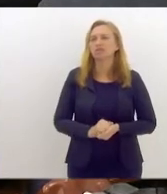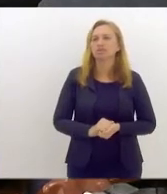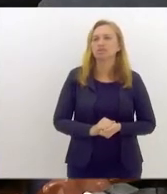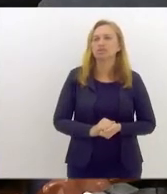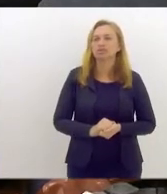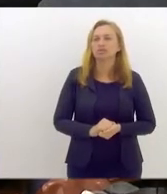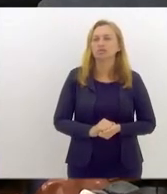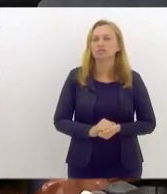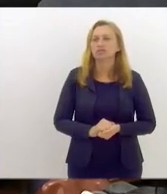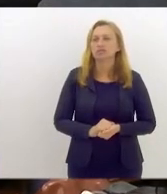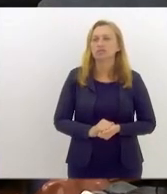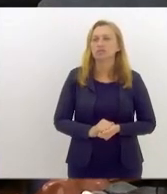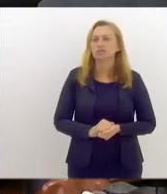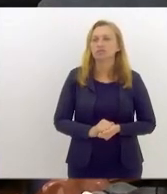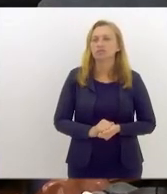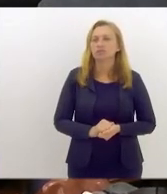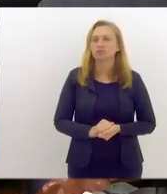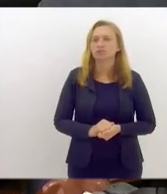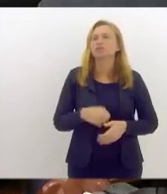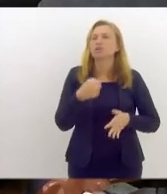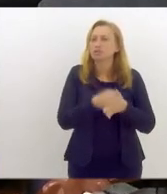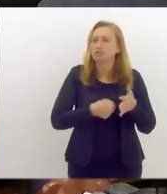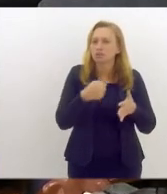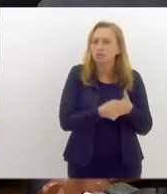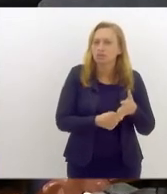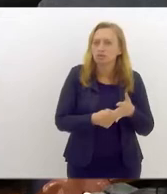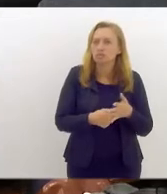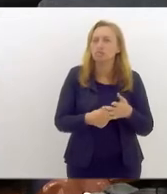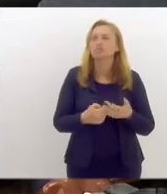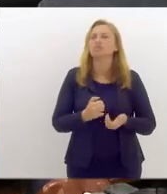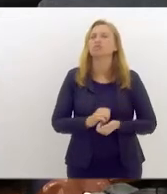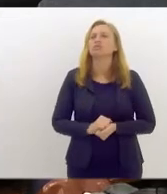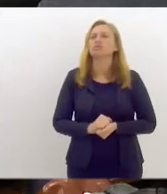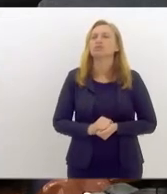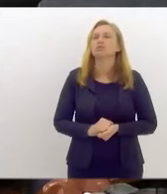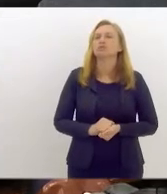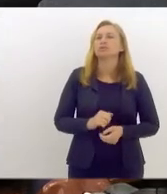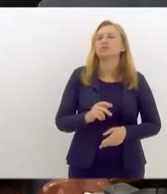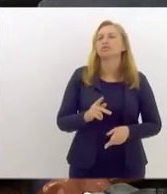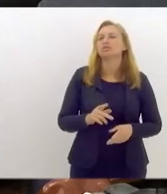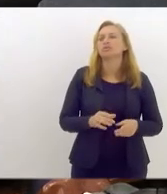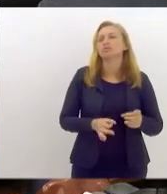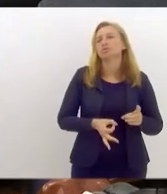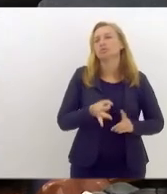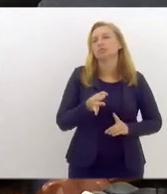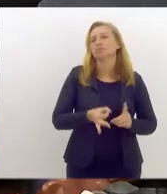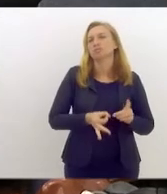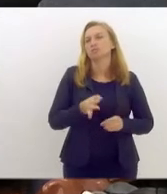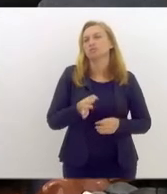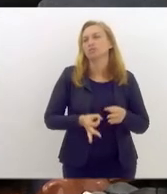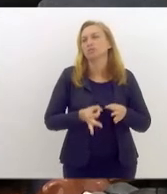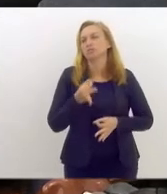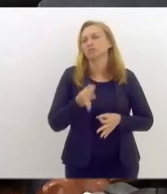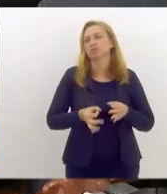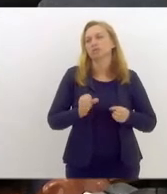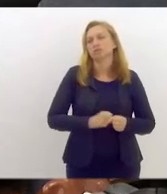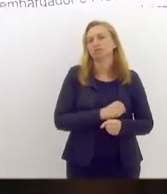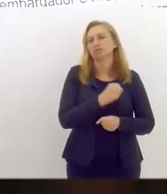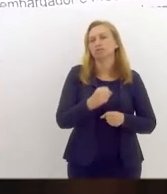excelência sempre é nutre pela Associação Nacional desembargadores e pelo Poder Judiciário que a gente aqui representa também